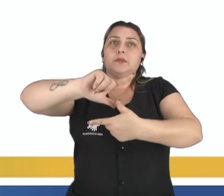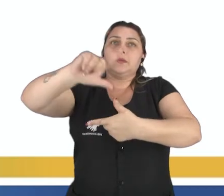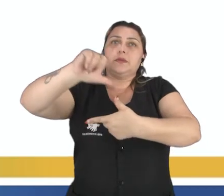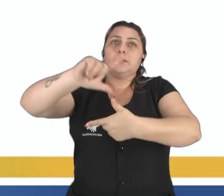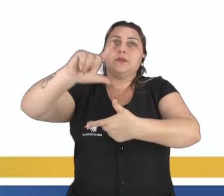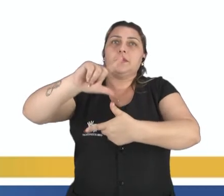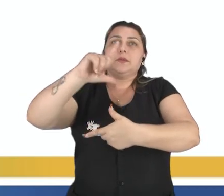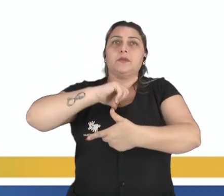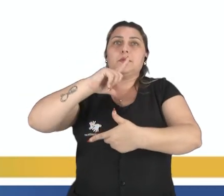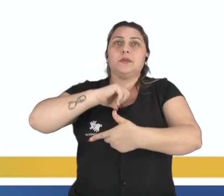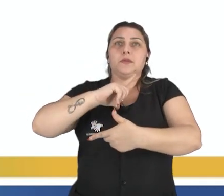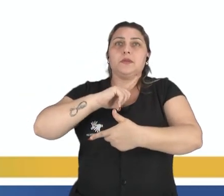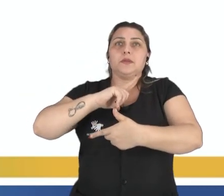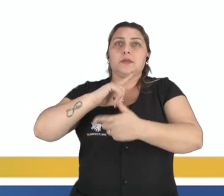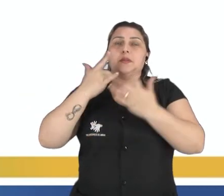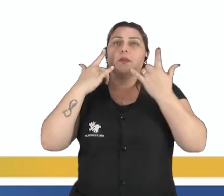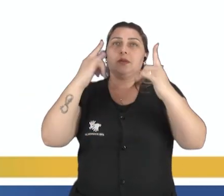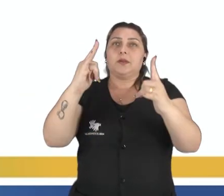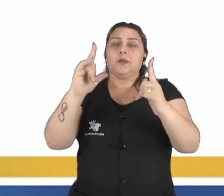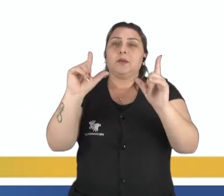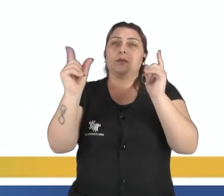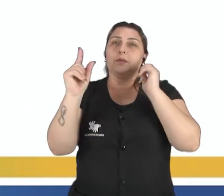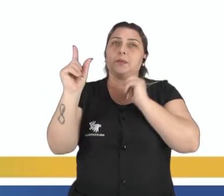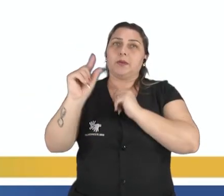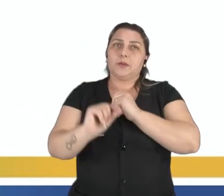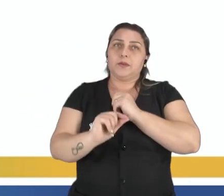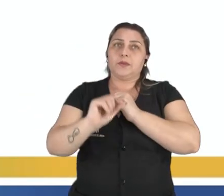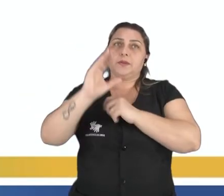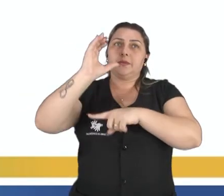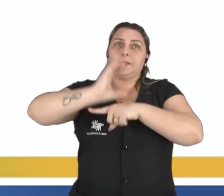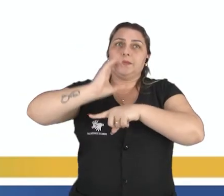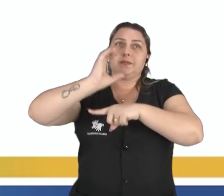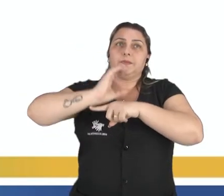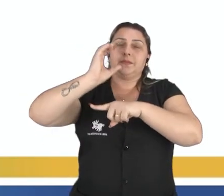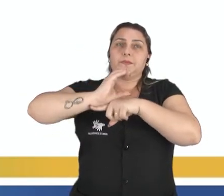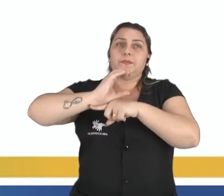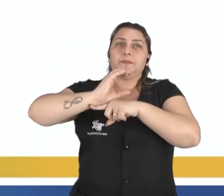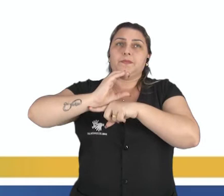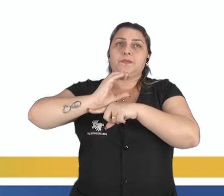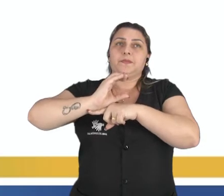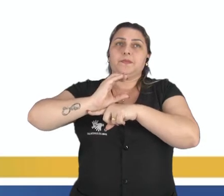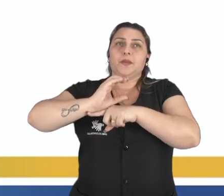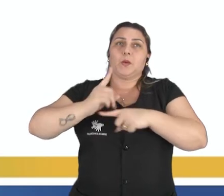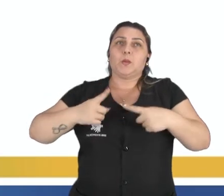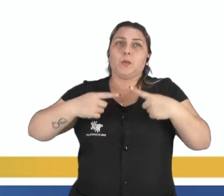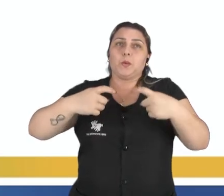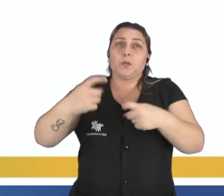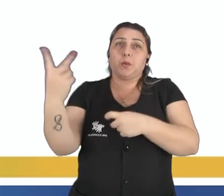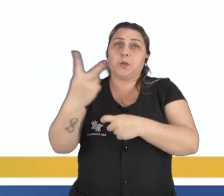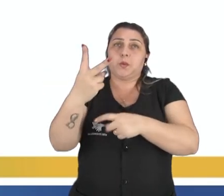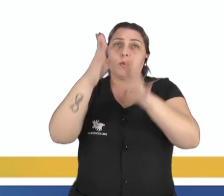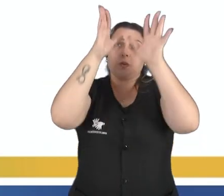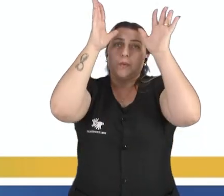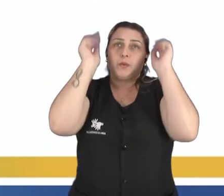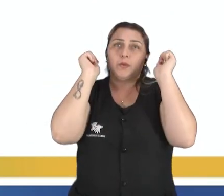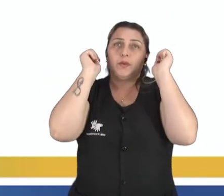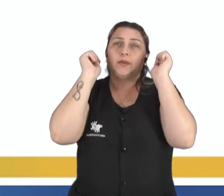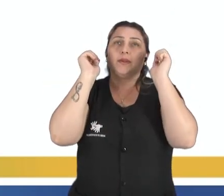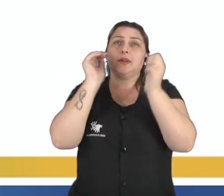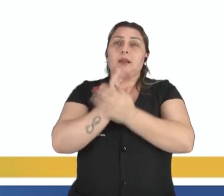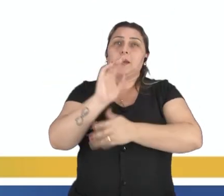né, para obter o gás boliviano a preço baixo. C. Conflito armado entre os dois estados e suas